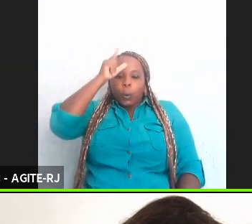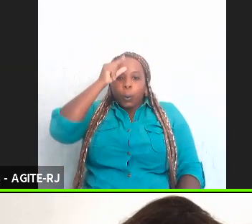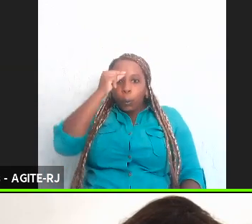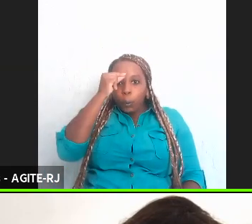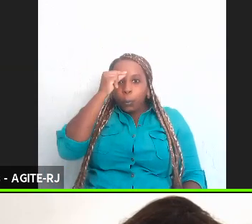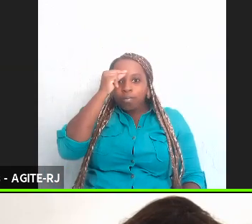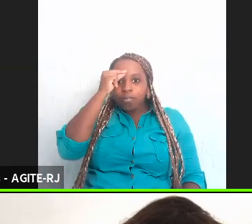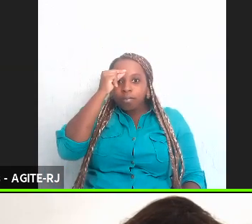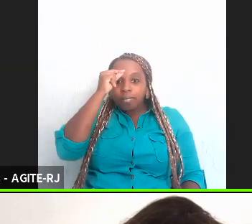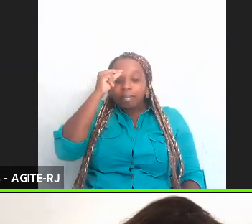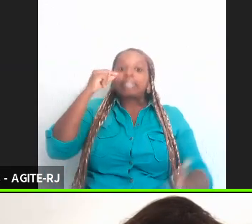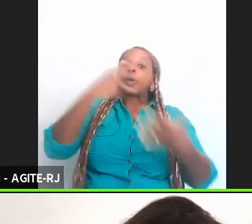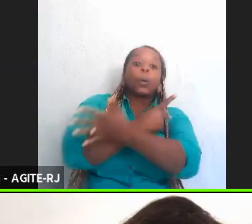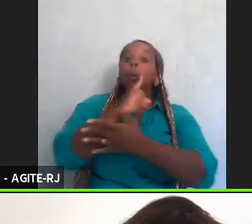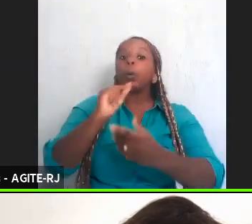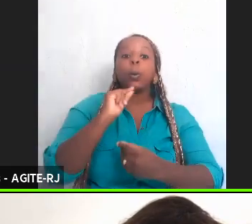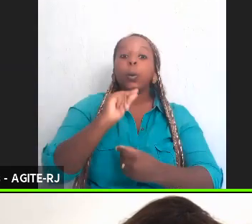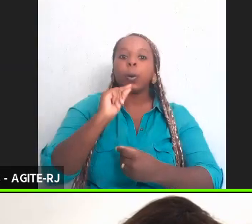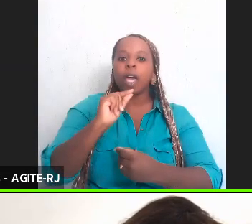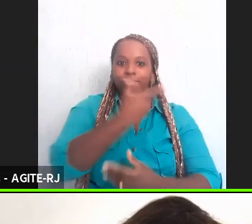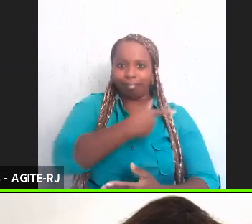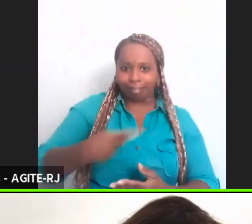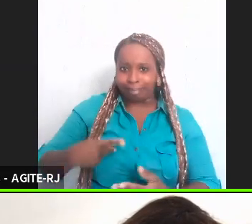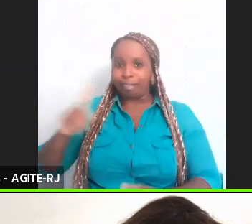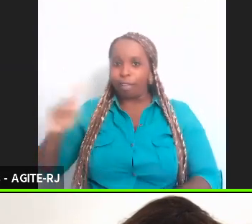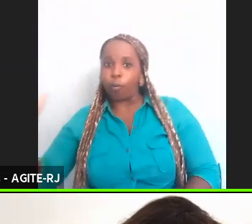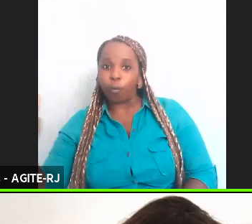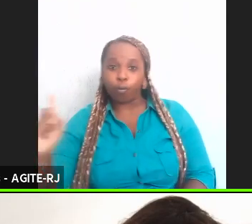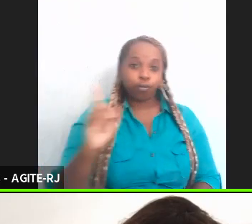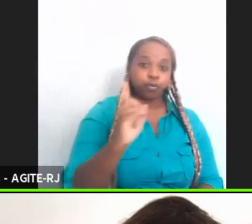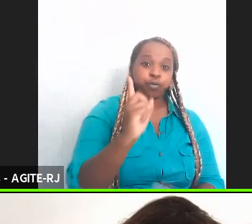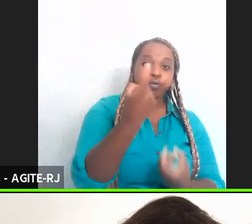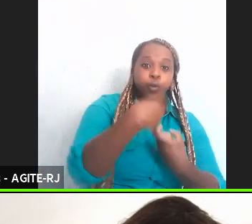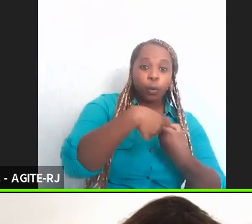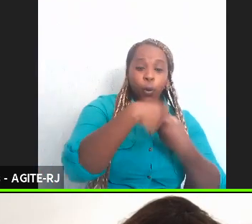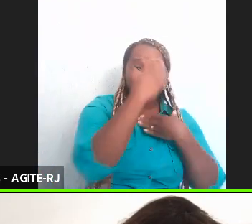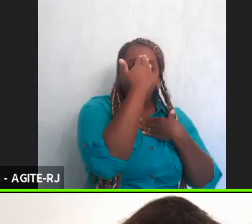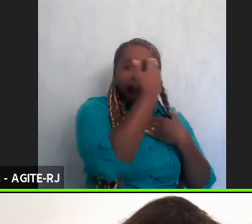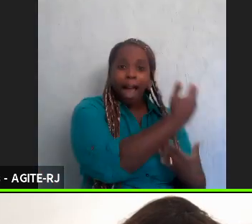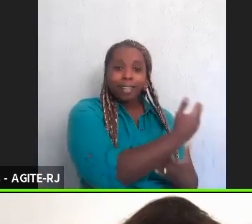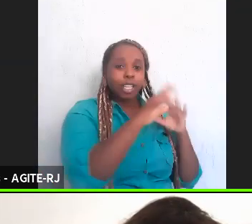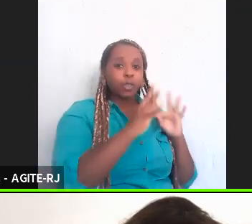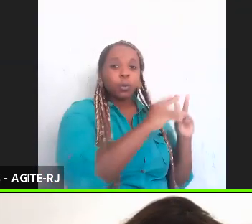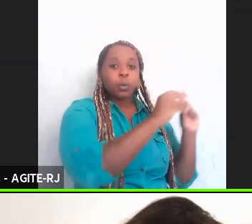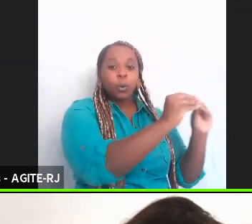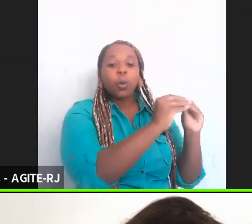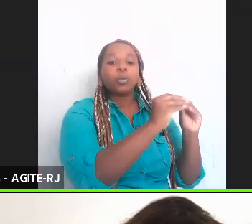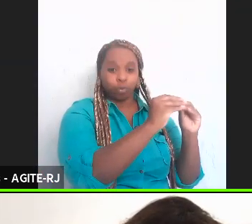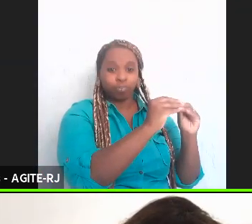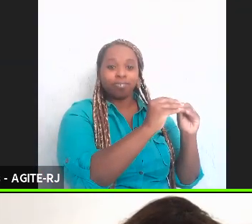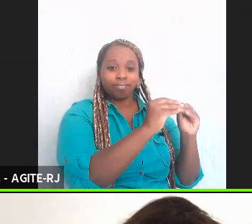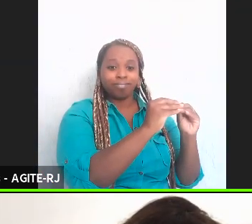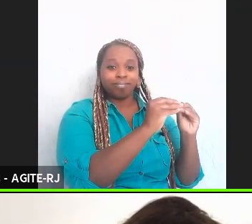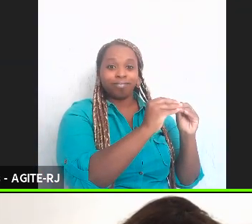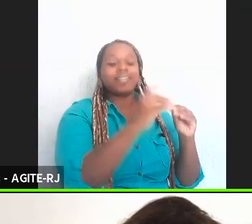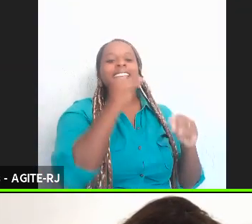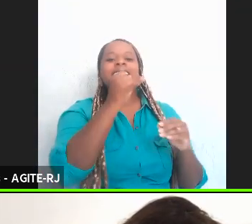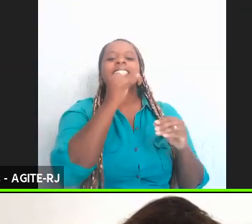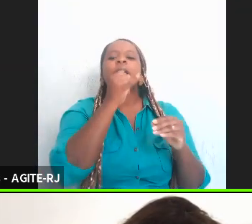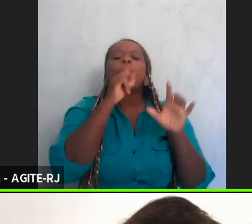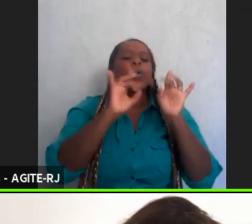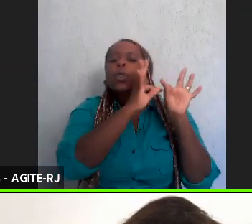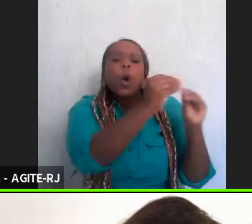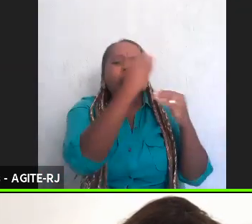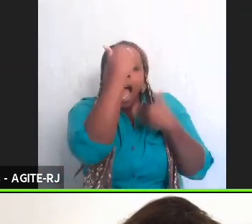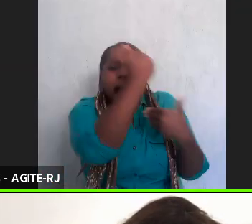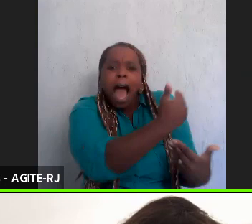resolveu voltar e dizer que ele agradecia a todos for your prayers. E